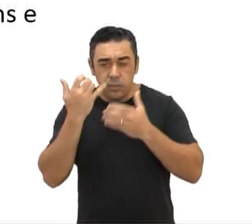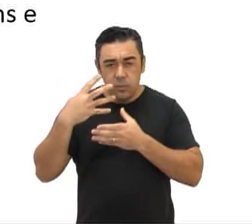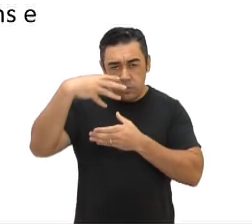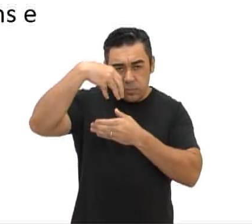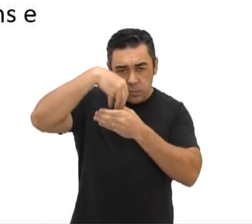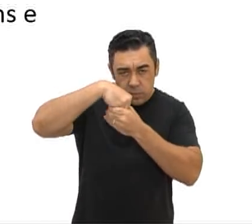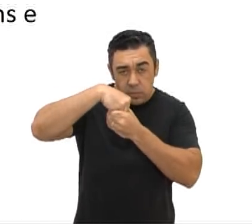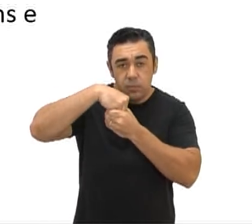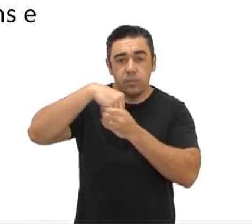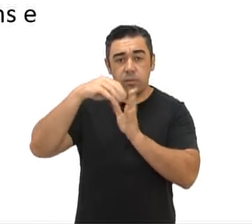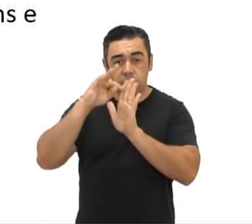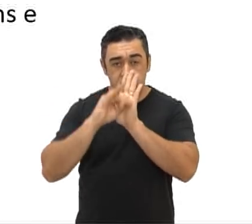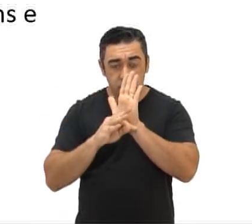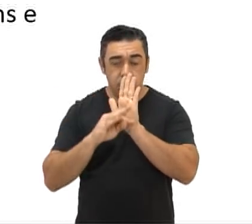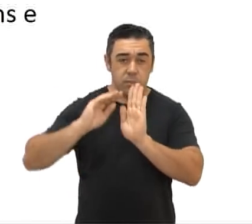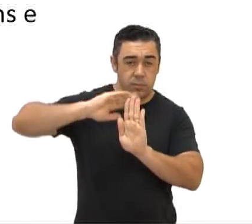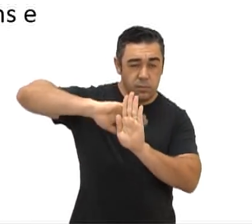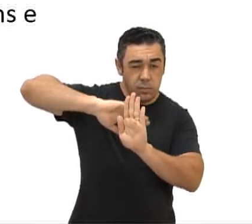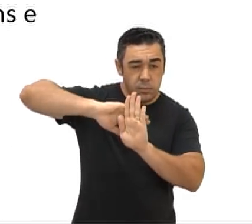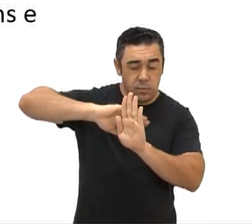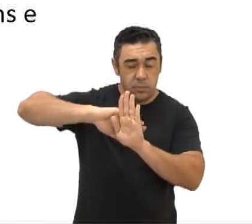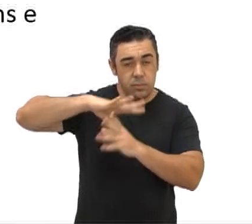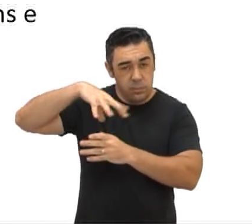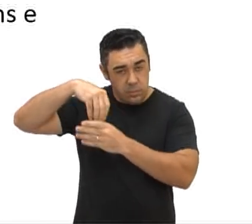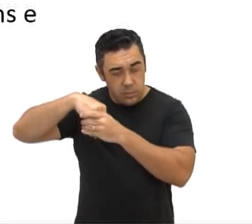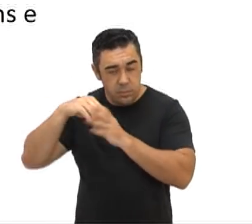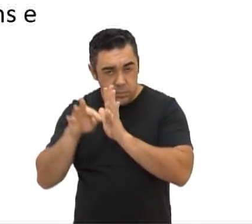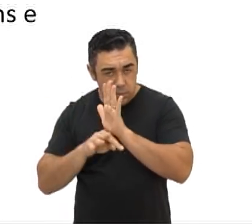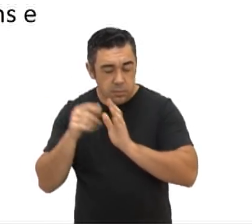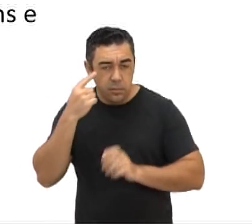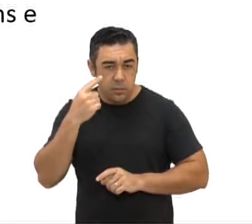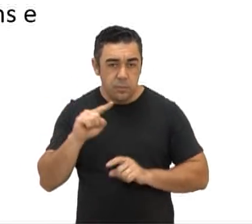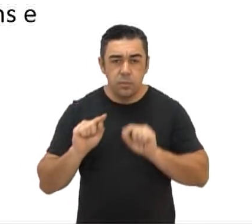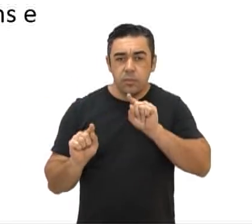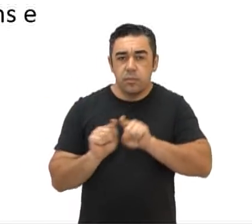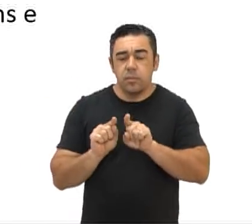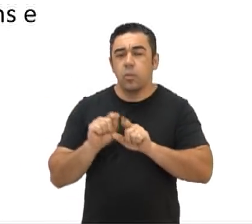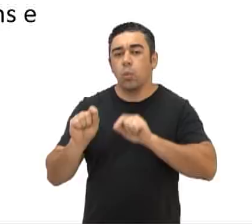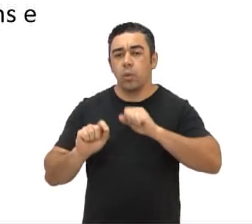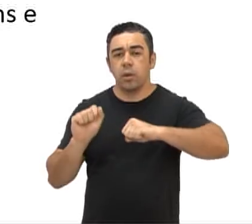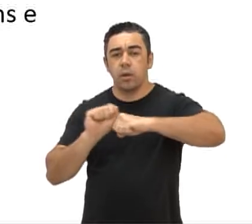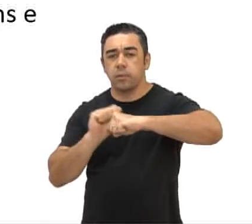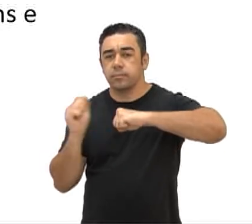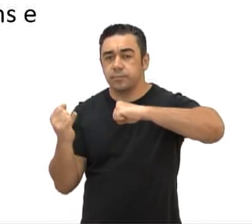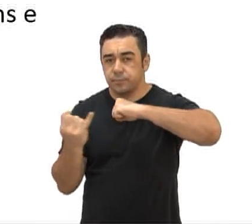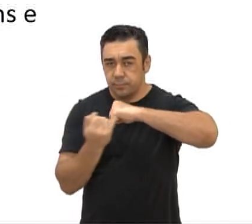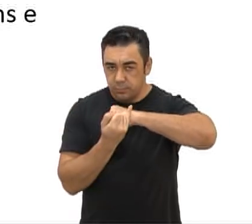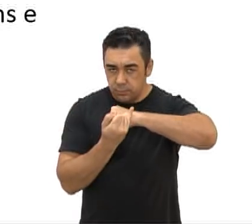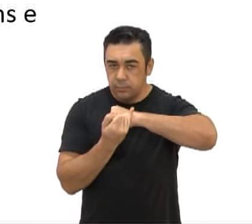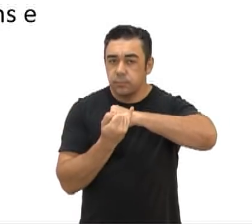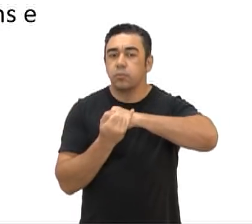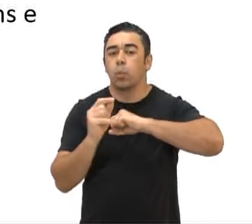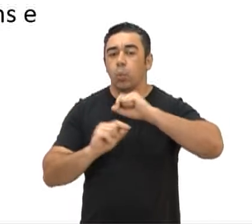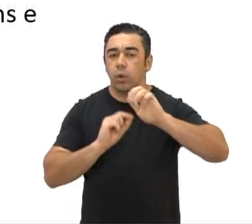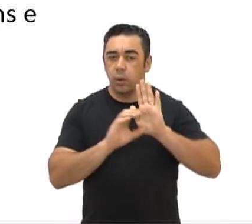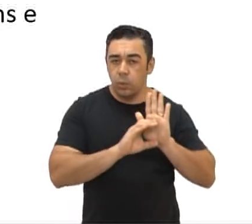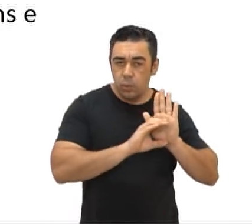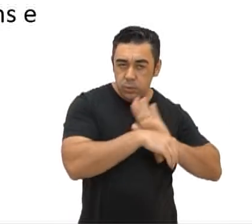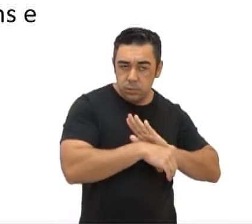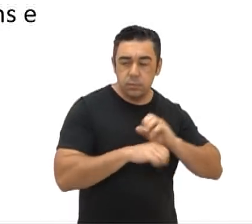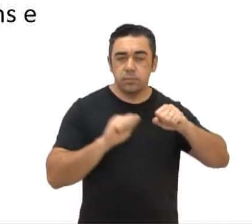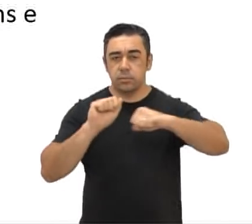explícitas e implícitas no texto, né? Vamos também fazer uma revisão dos adjetivos, né? O conceito e a classificação